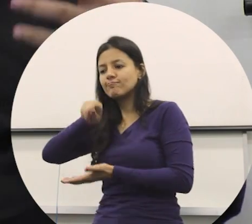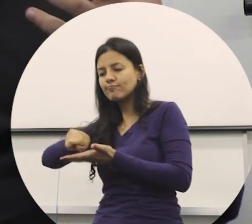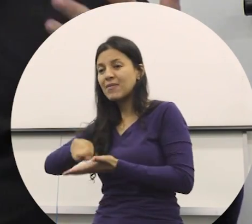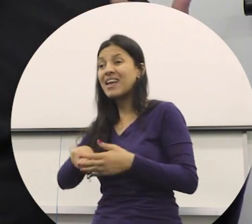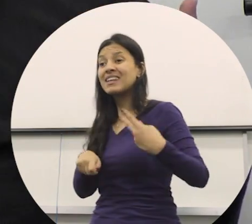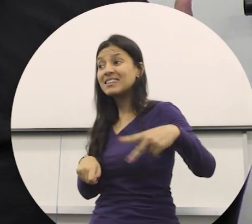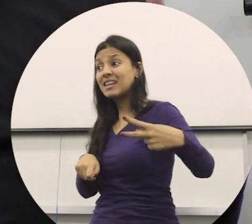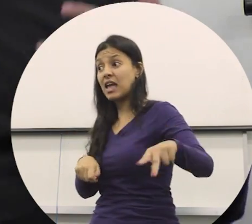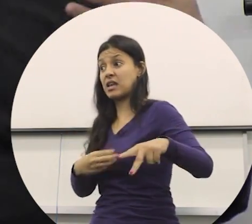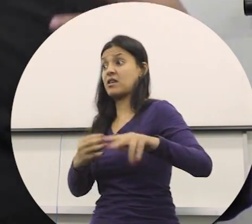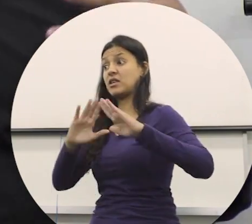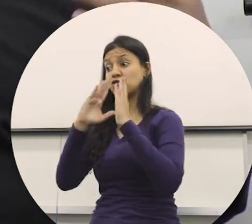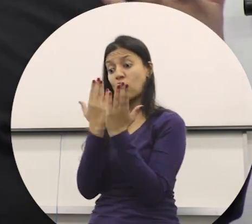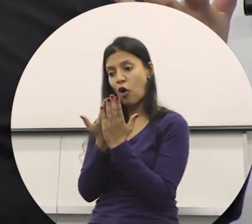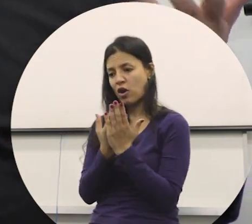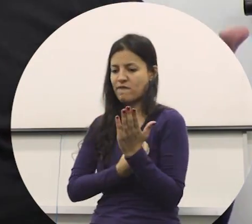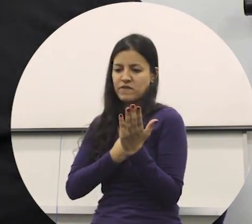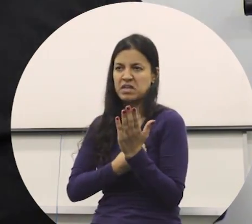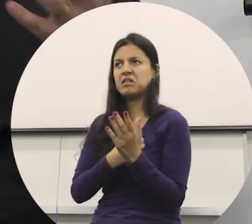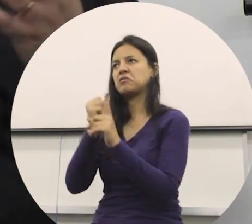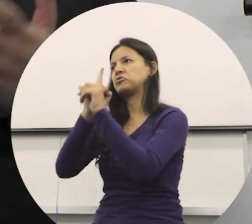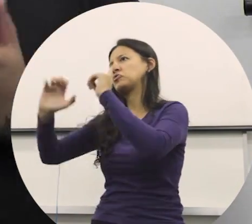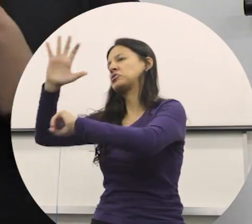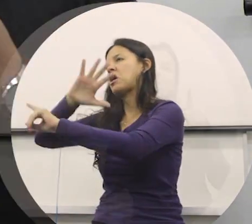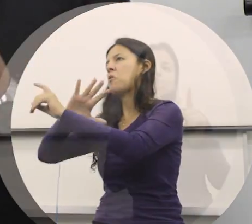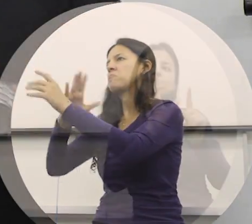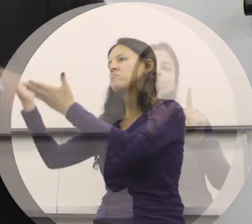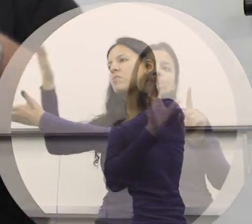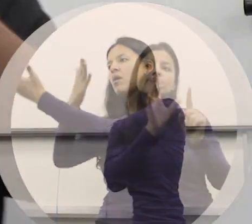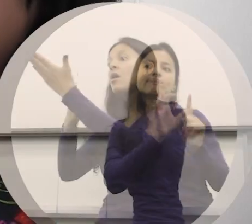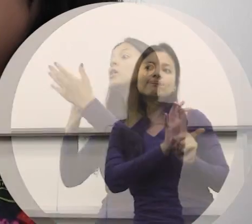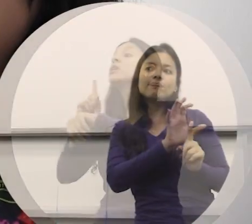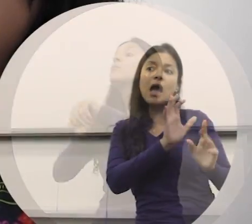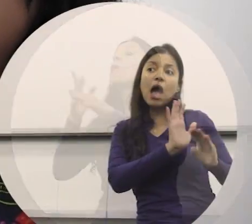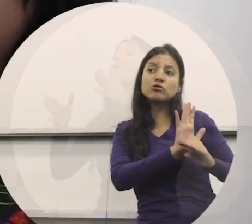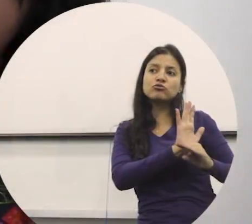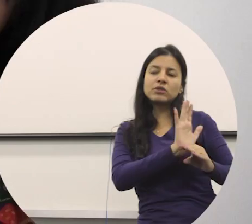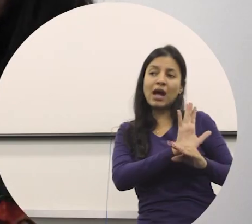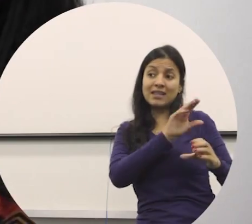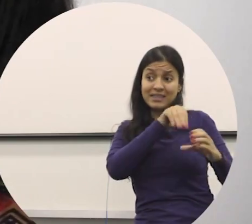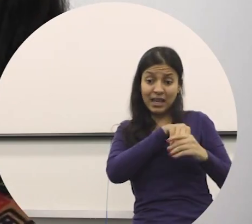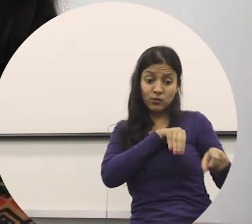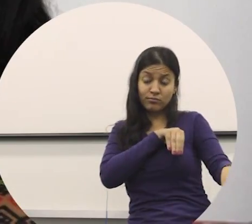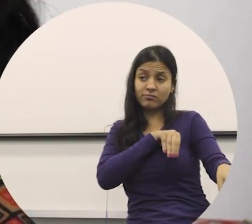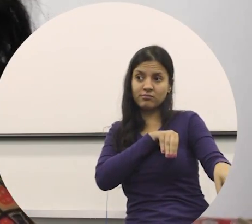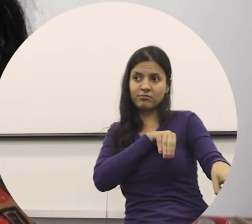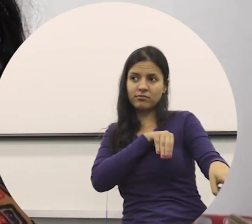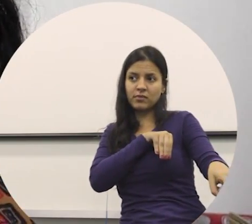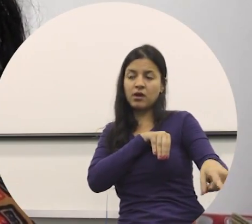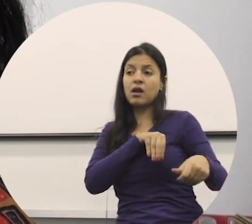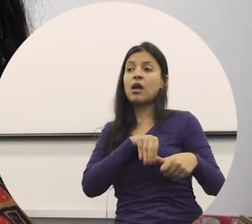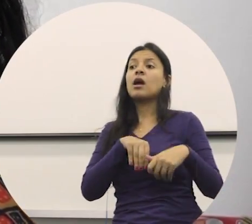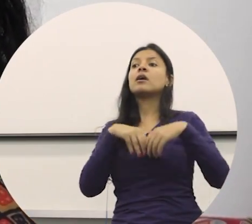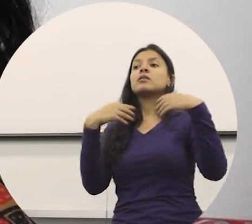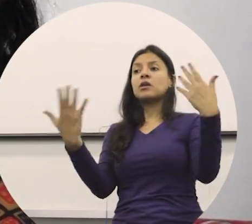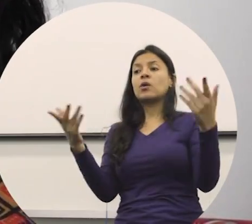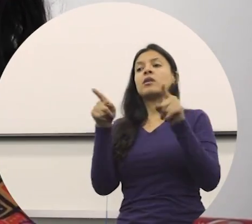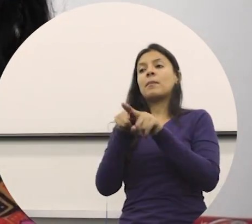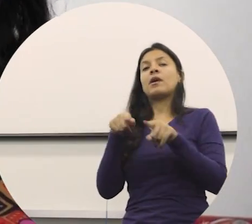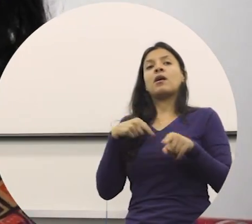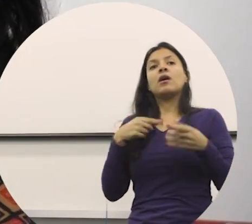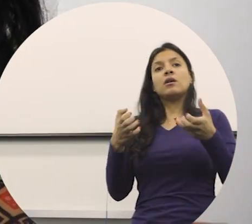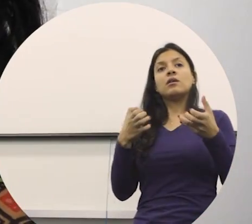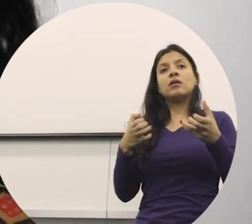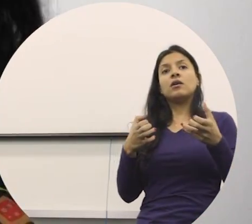na vida escolar e na vida social da pessoa surda, isso precisa ser discutido. Dentro da criança. E aí eu gostaria só de me